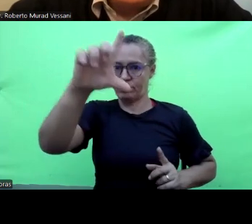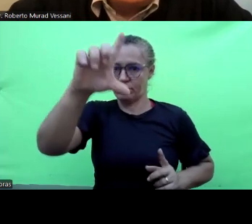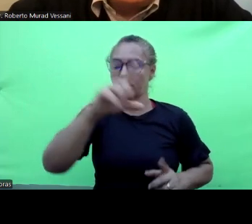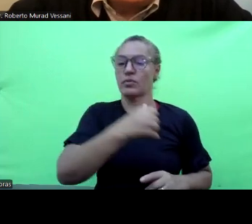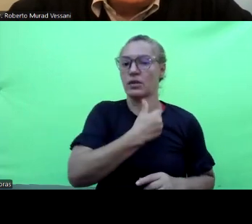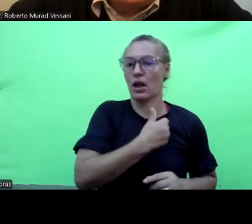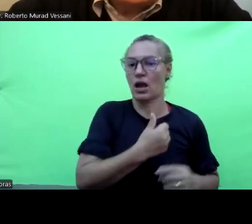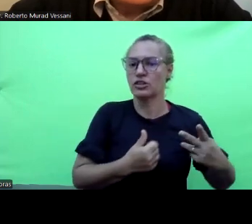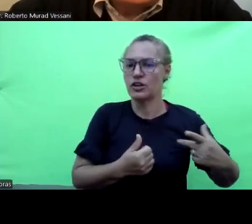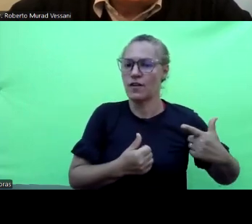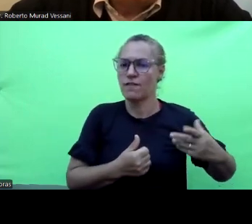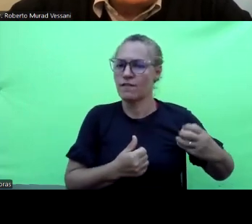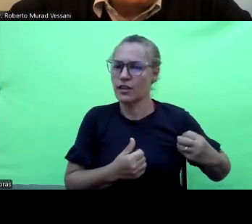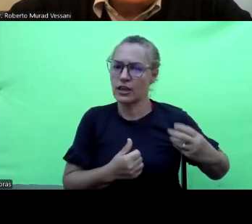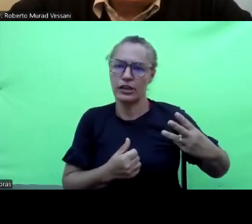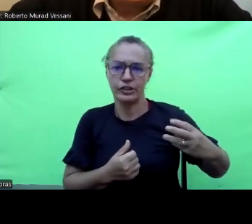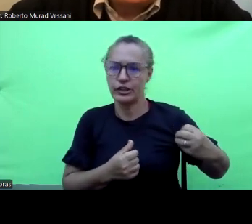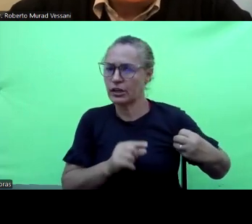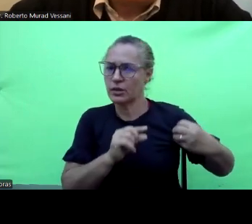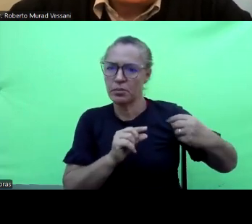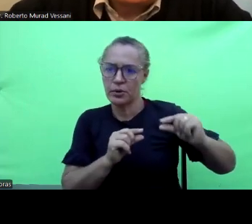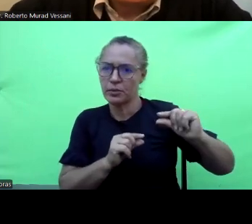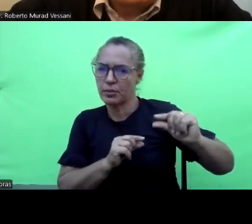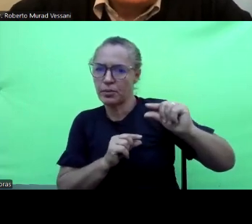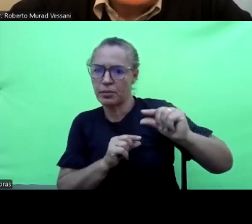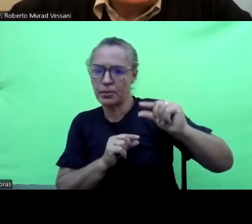continentes, que essa chance vai aumentando